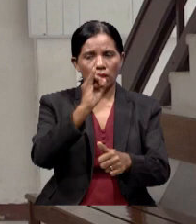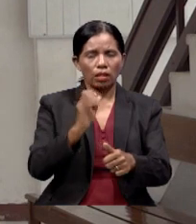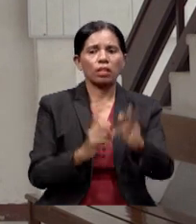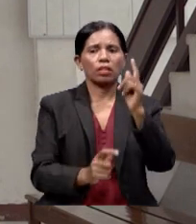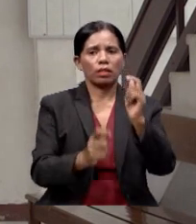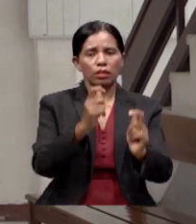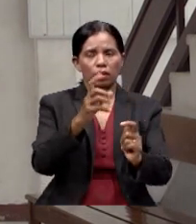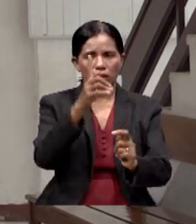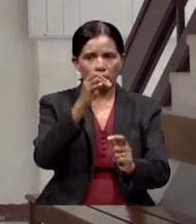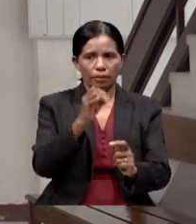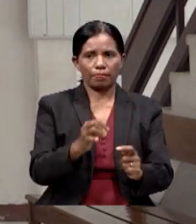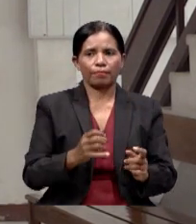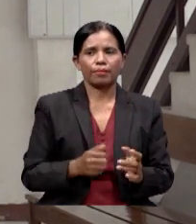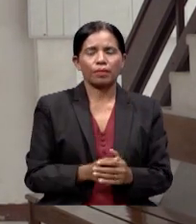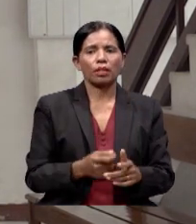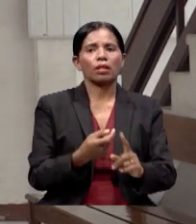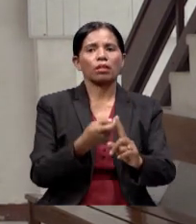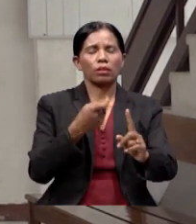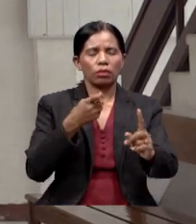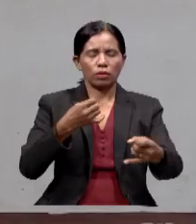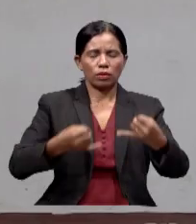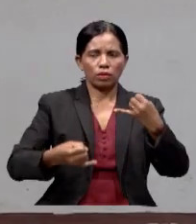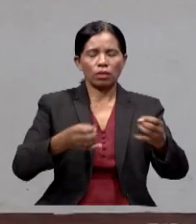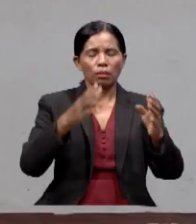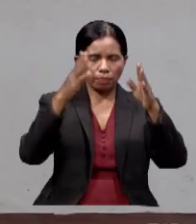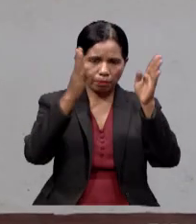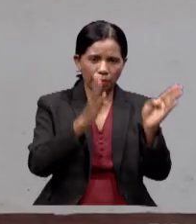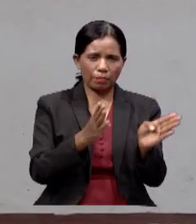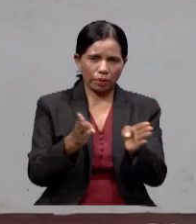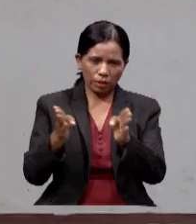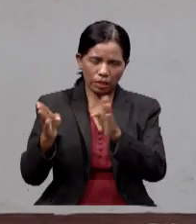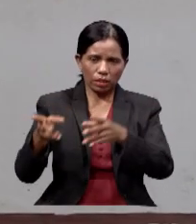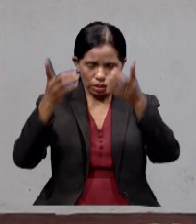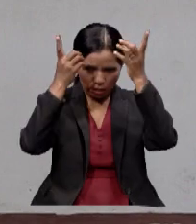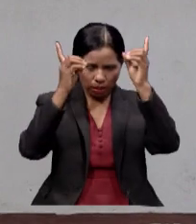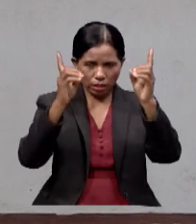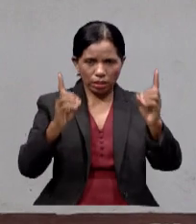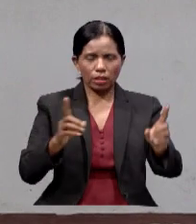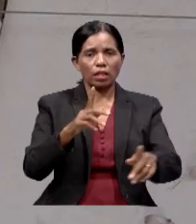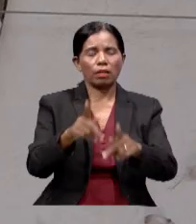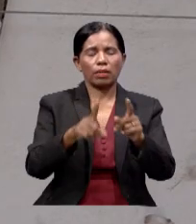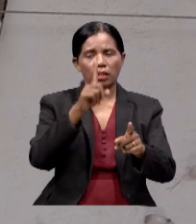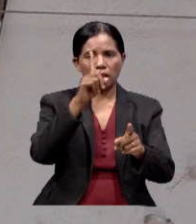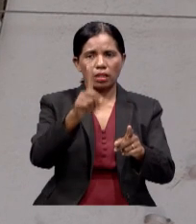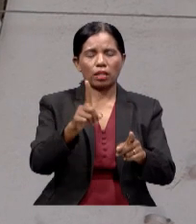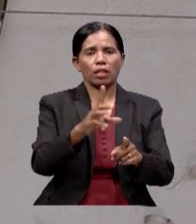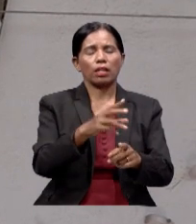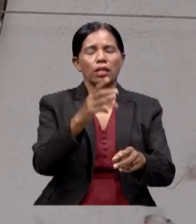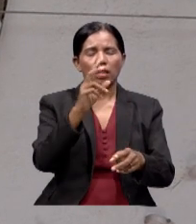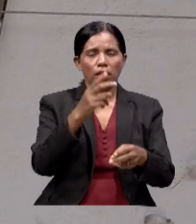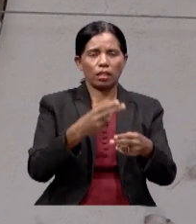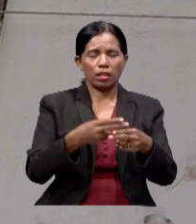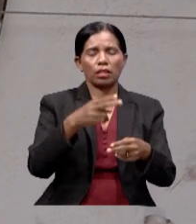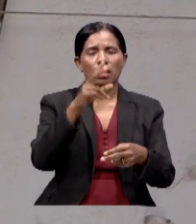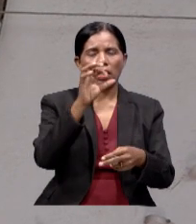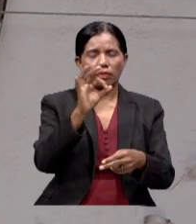tribunal distrital dele. Lihusi Zuija processo decide aplica prisão preventiva para arguido na ida, o inicial FL,